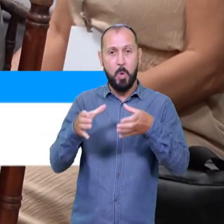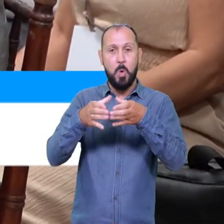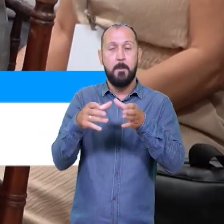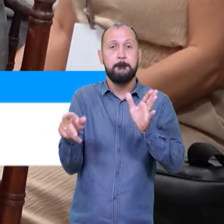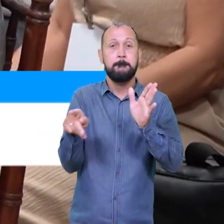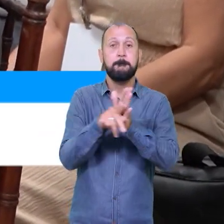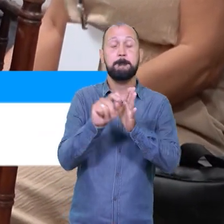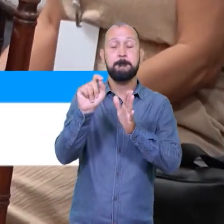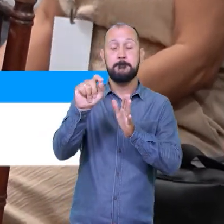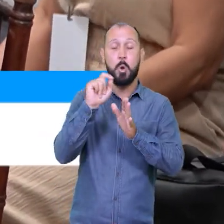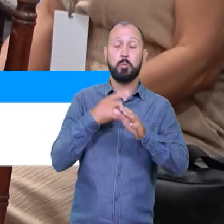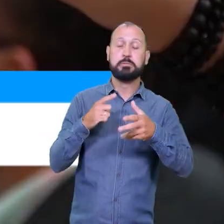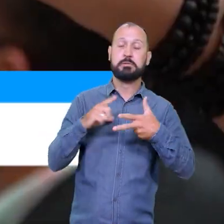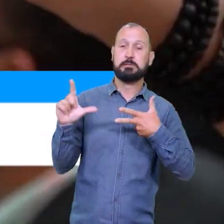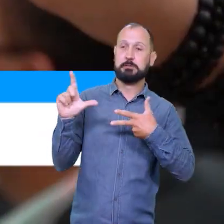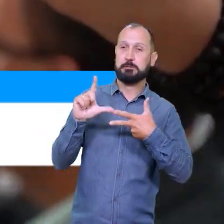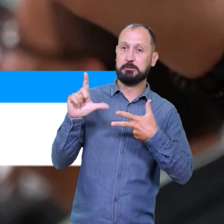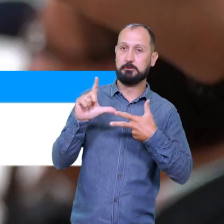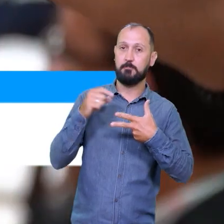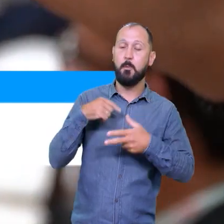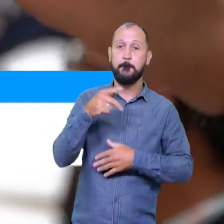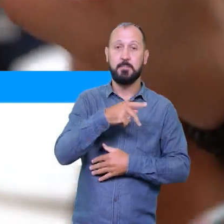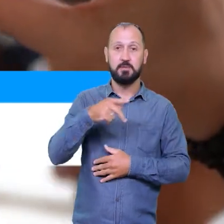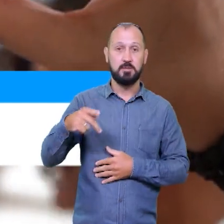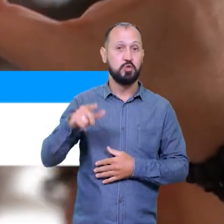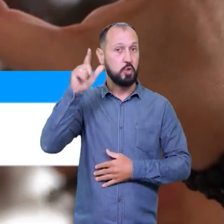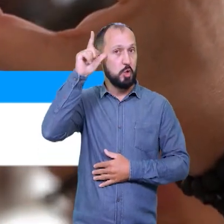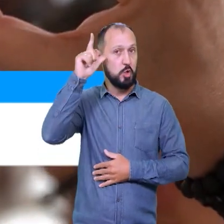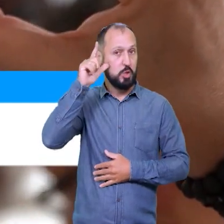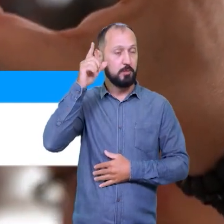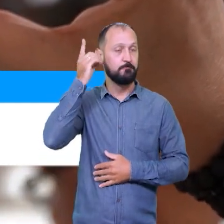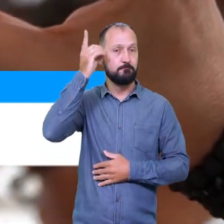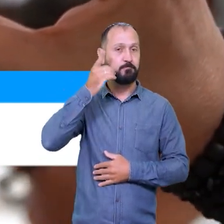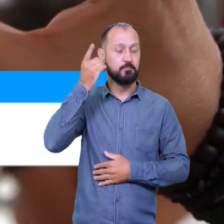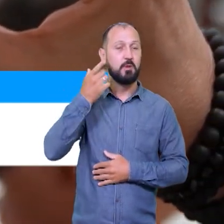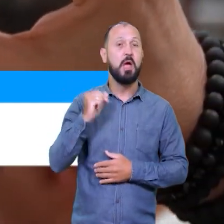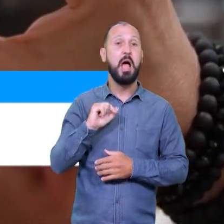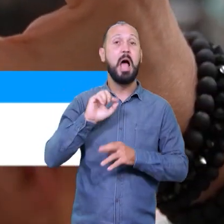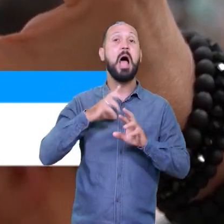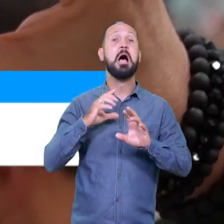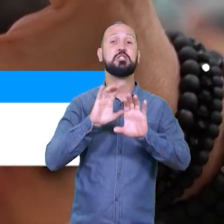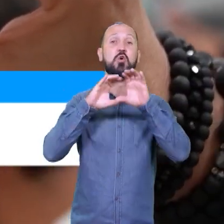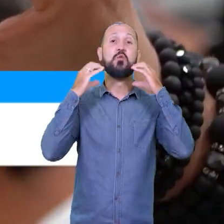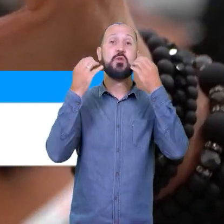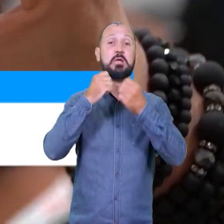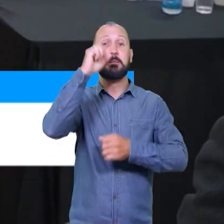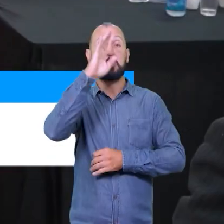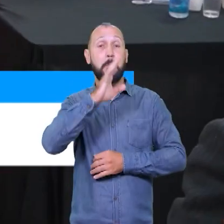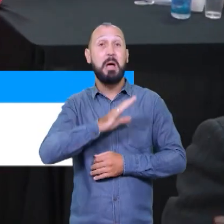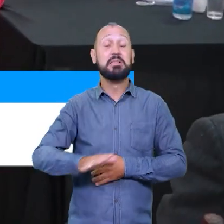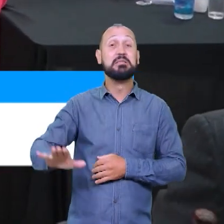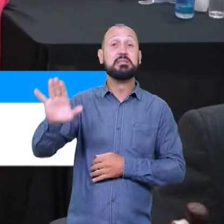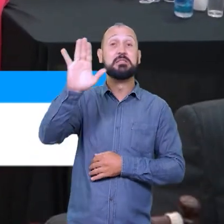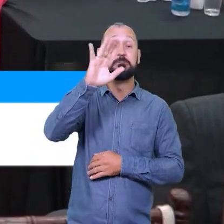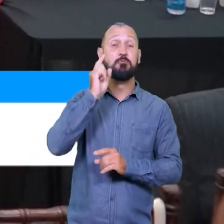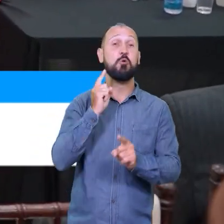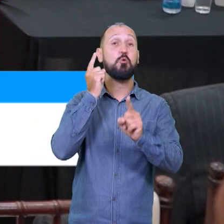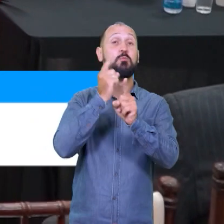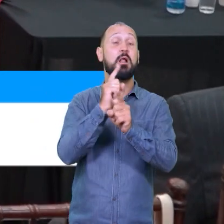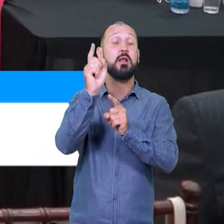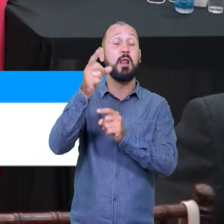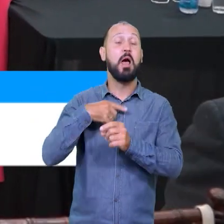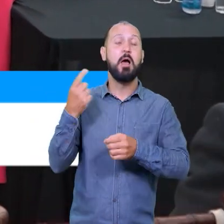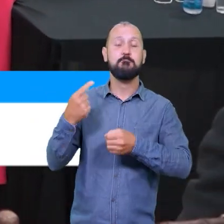União Nacional dos Legisladores e Legislativos Estaduais, deputado Lídio Lopes, encerrou a 25ª Conferência Nacional da